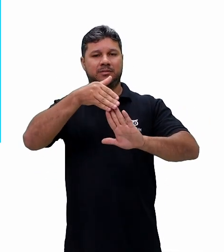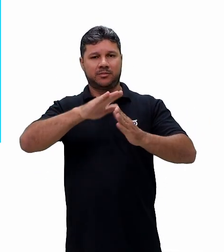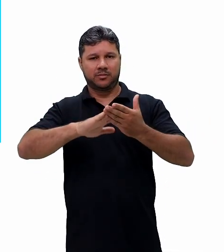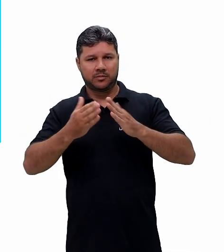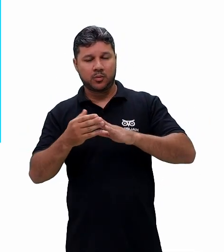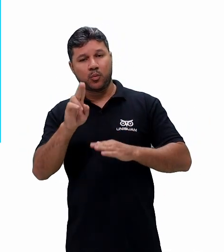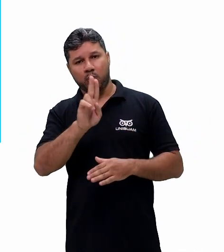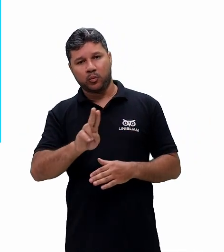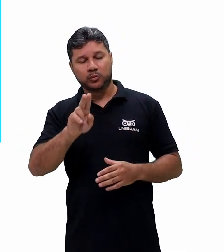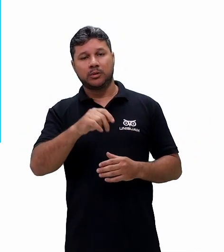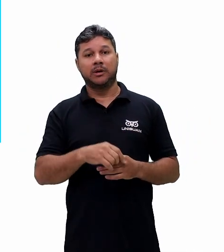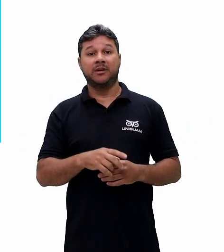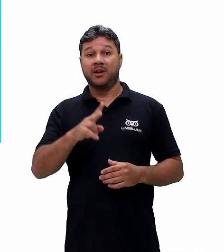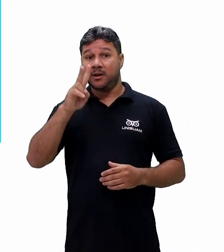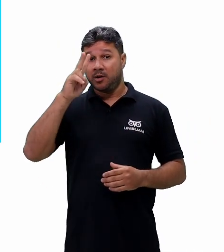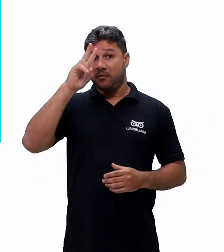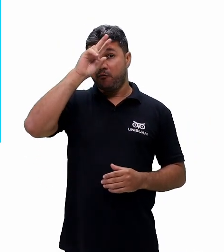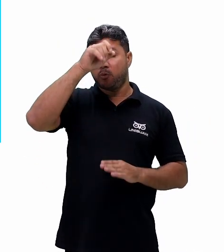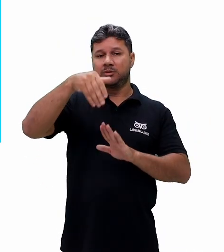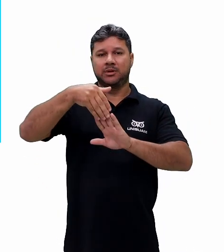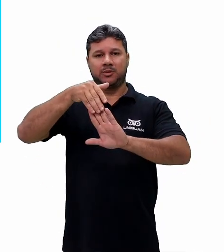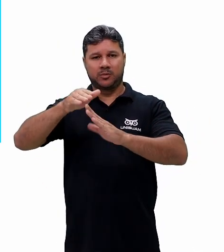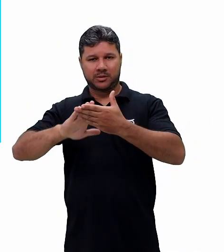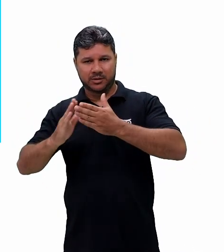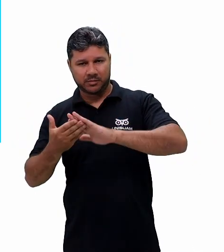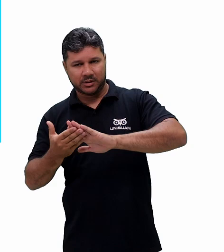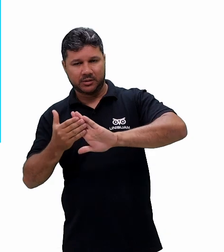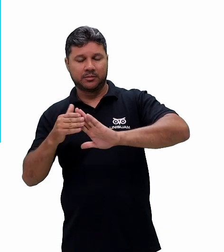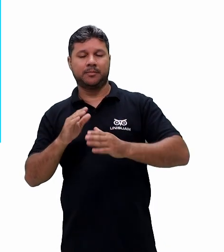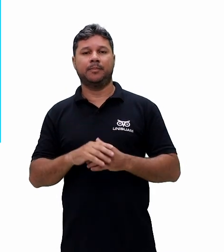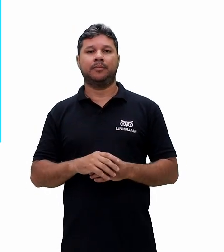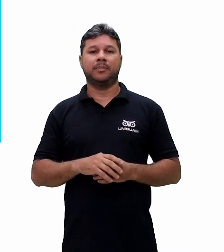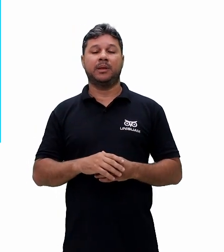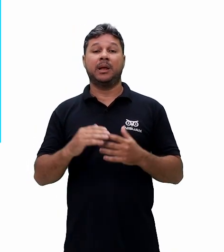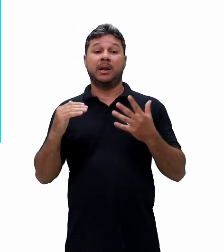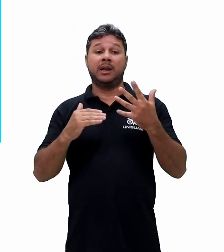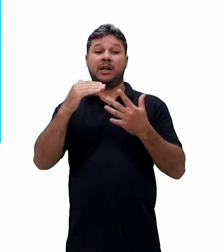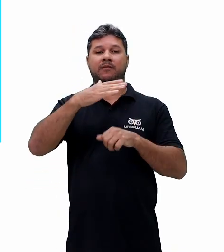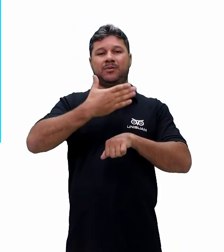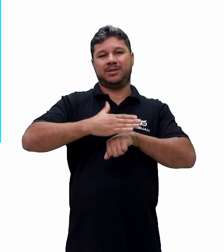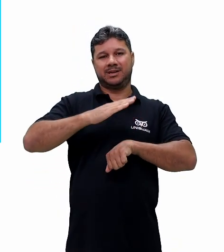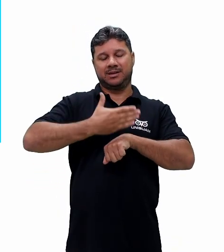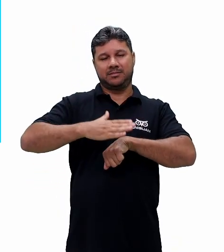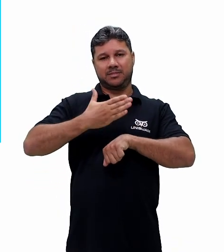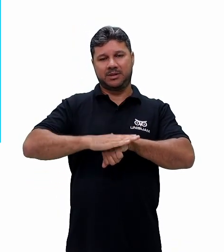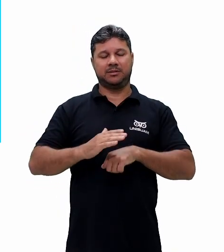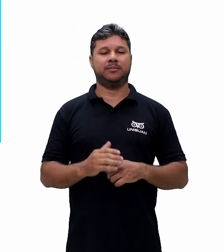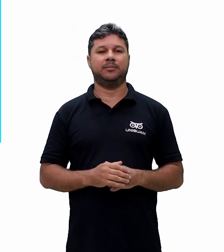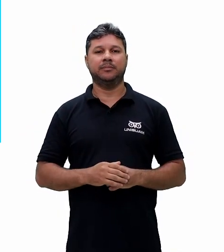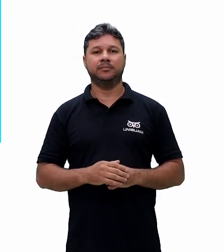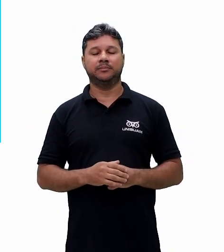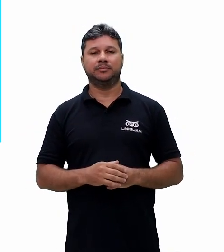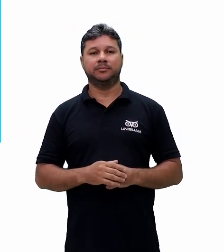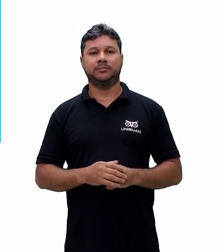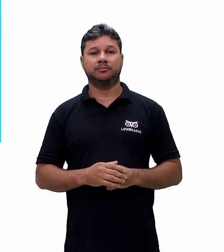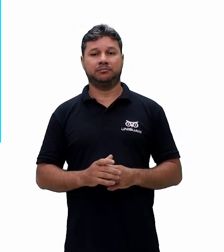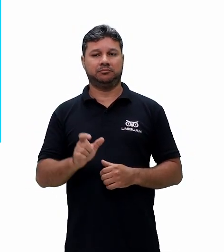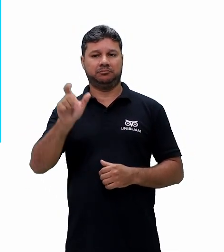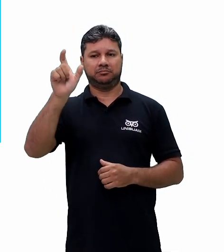volume do alongamento utilizado, intensidade do alongamento, nível de